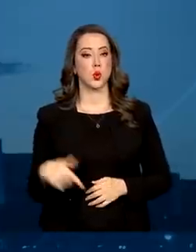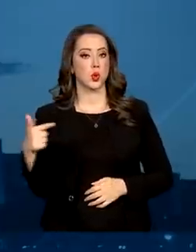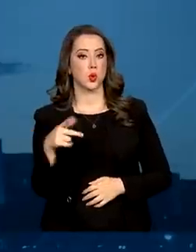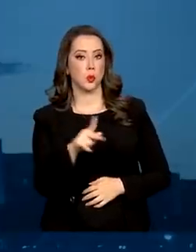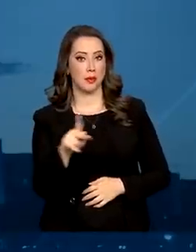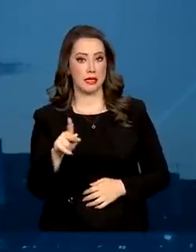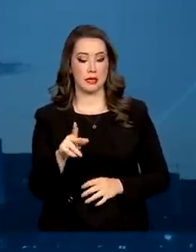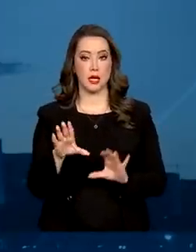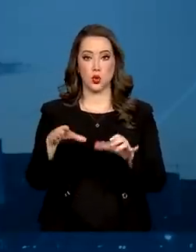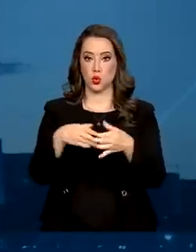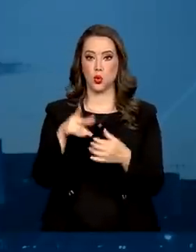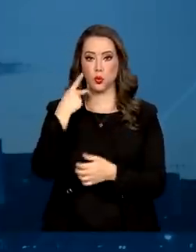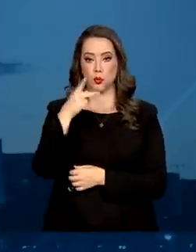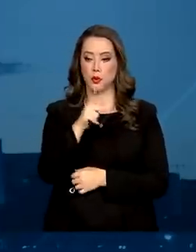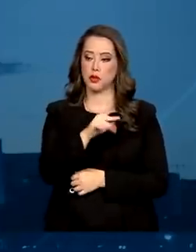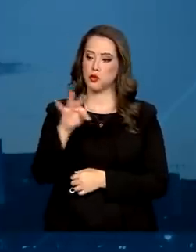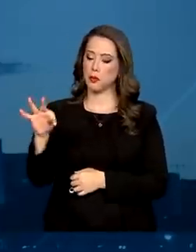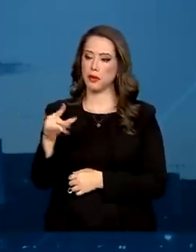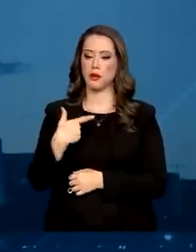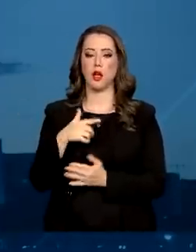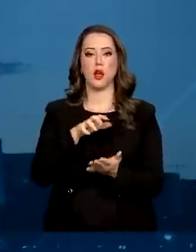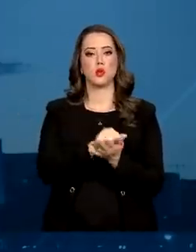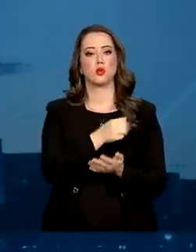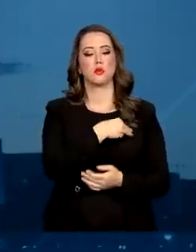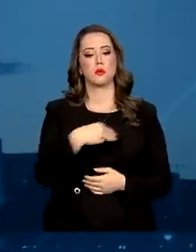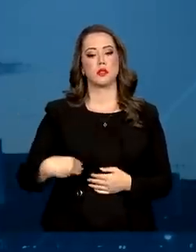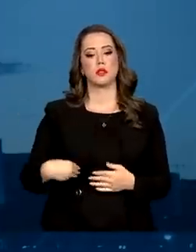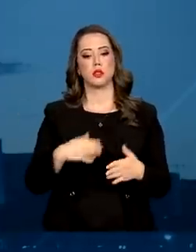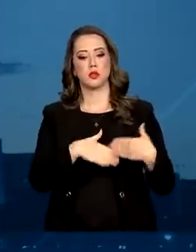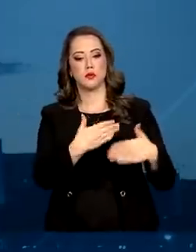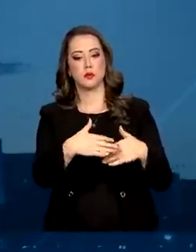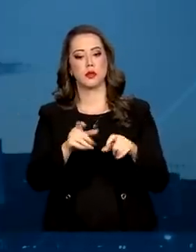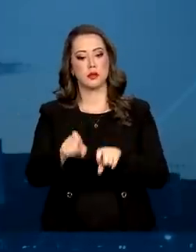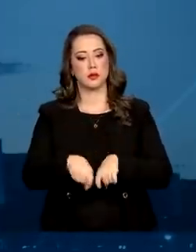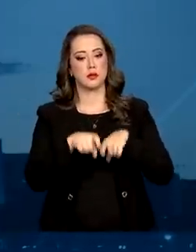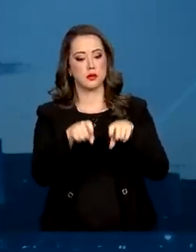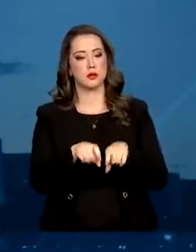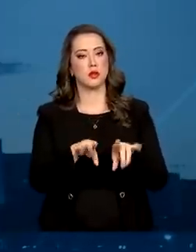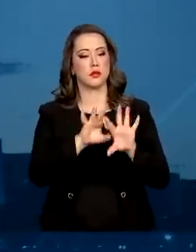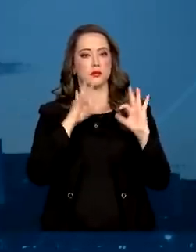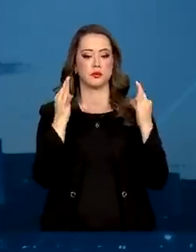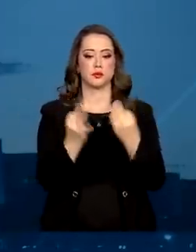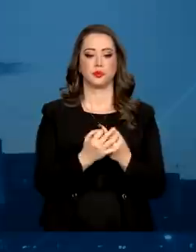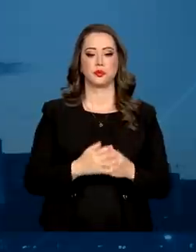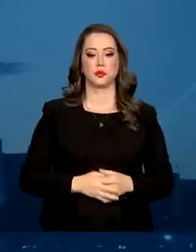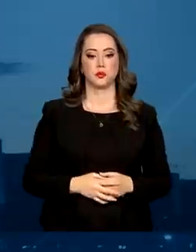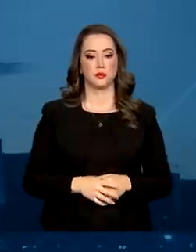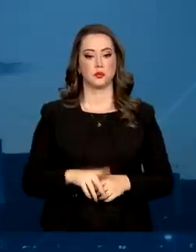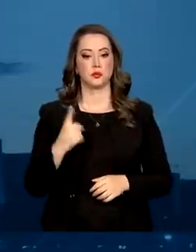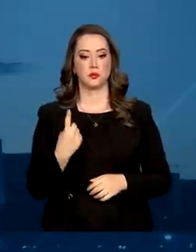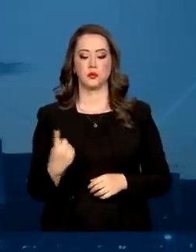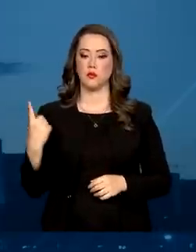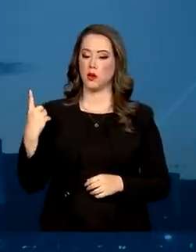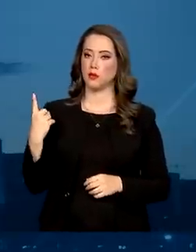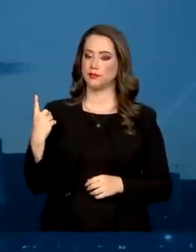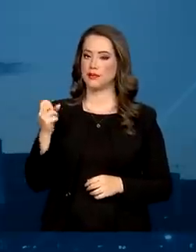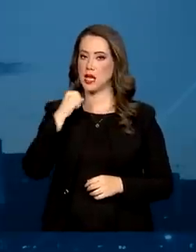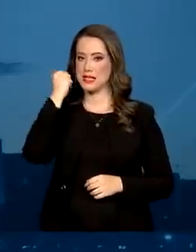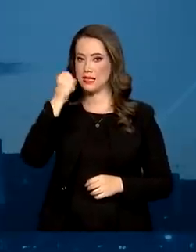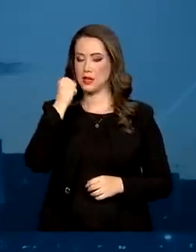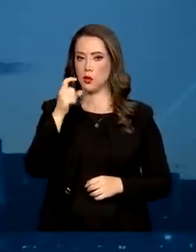Paulo Teixeira vai assumir o Ministério do Desenvolvimento Agrário e Agricultura Familiar e o senador e